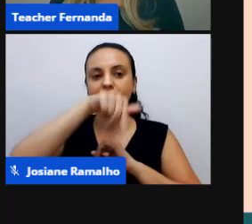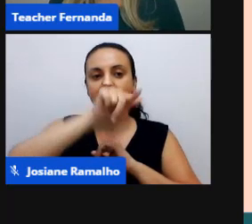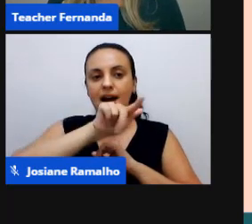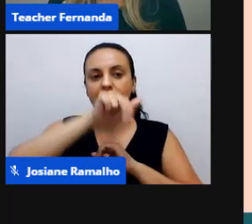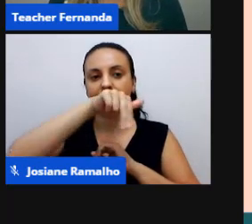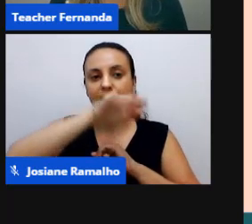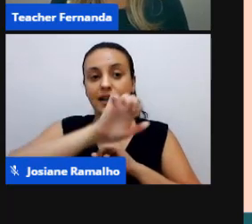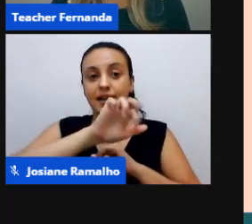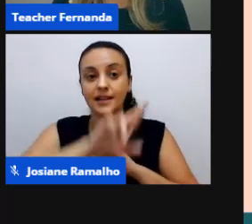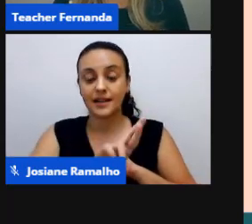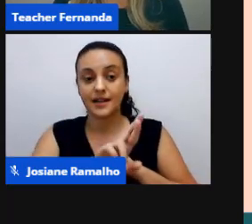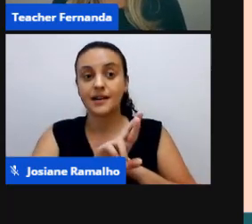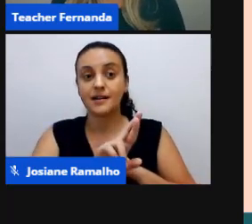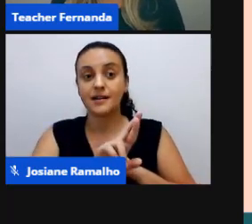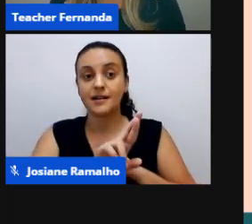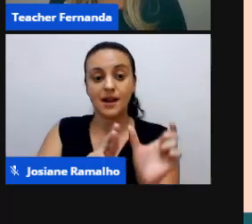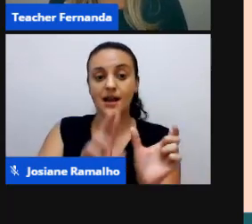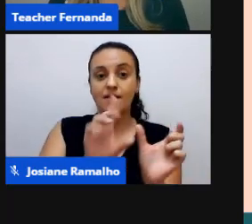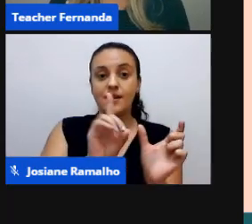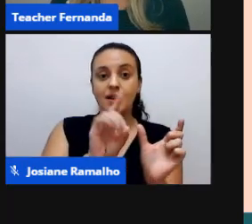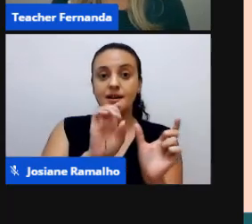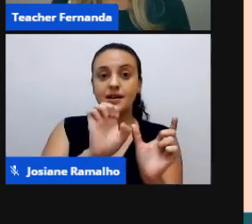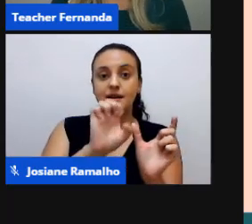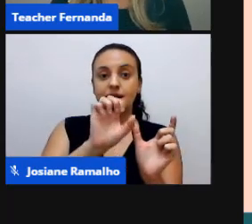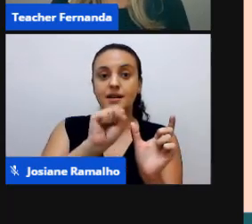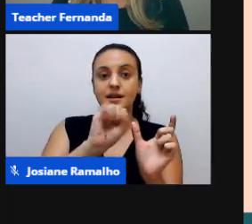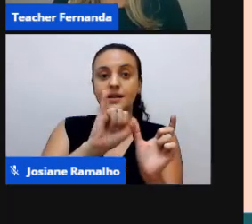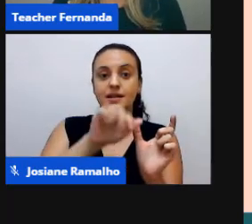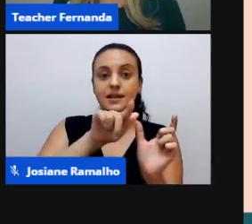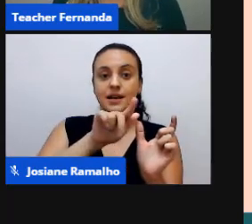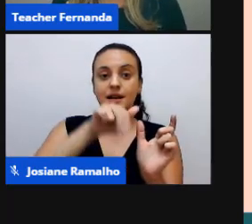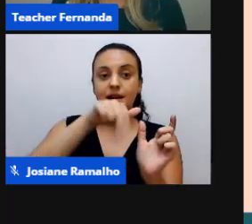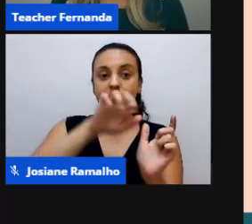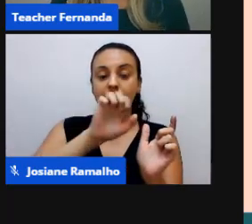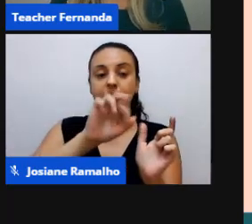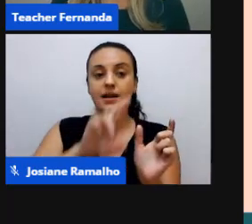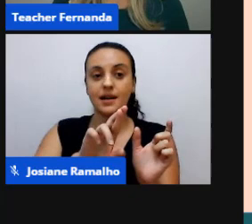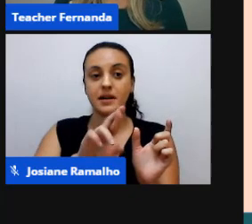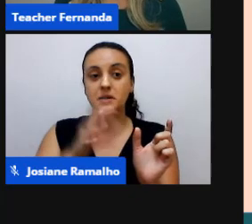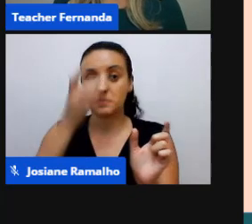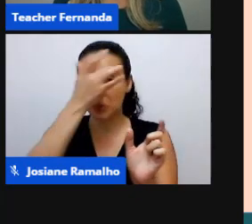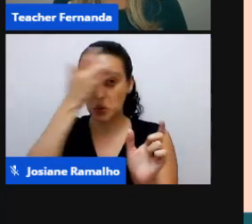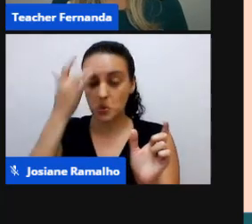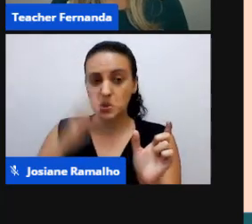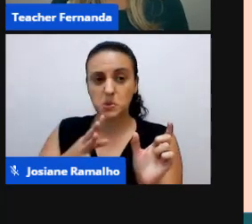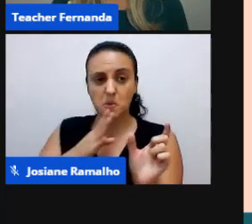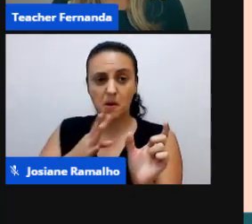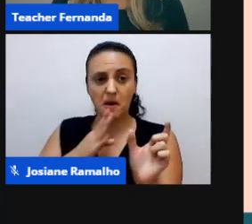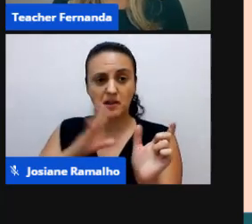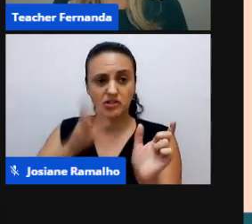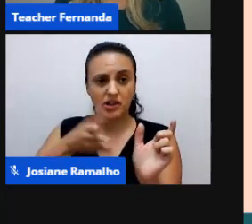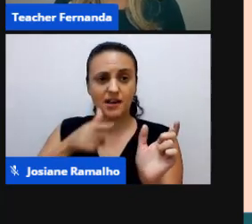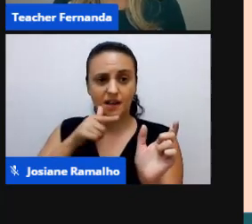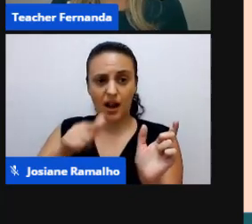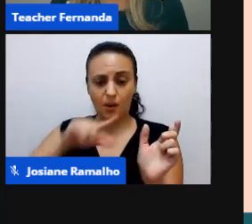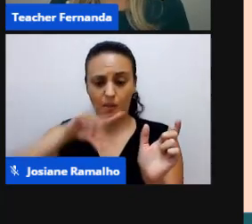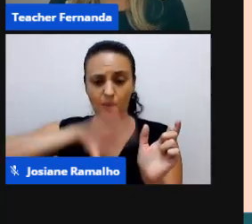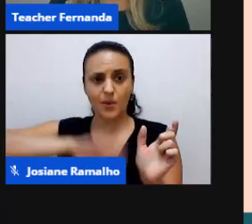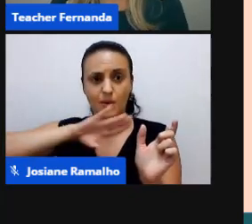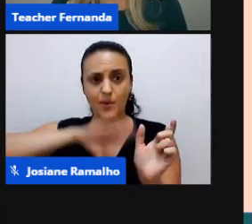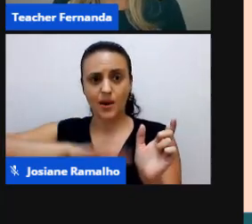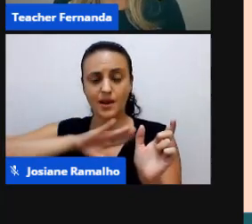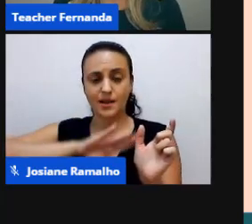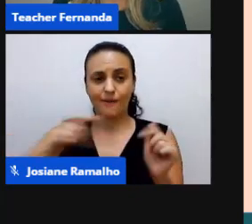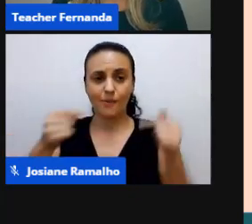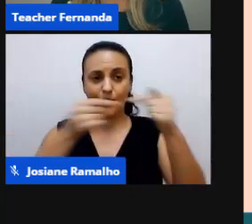A palavra designer já é muito conhecida para nós na língua portuguesa, porque tem a ver justamente com isso, com o